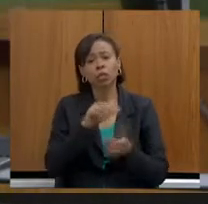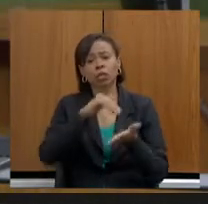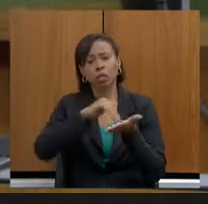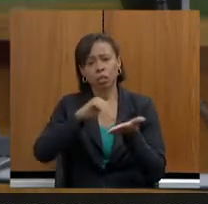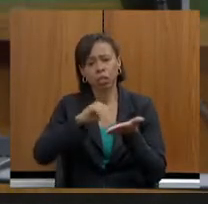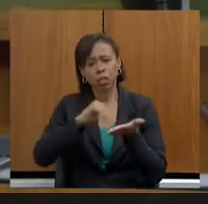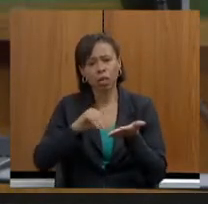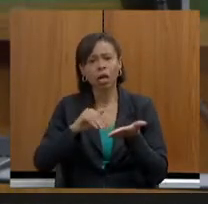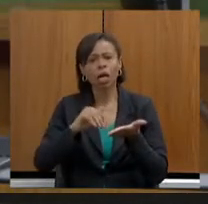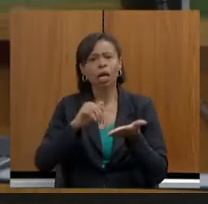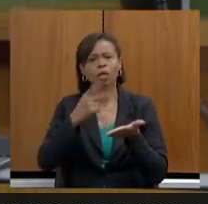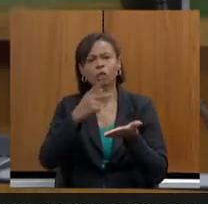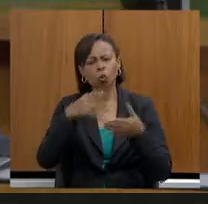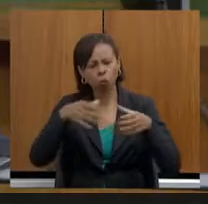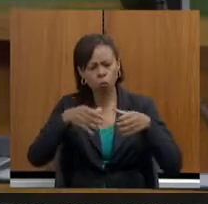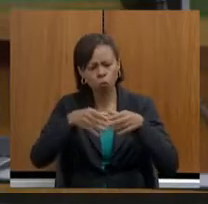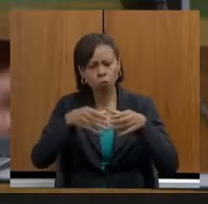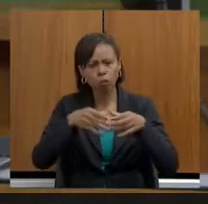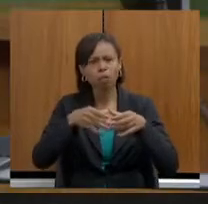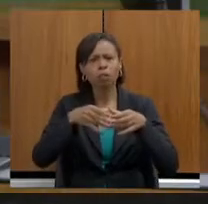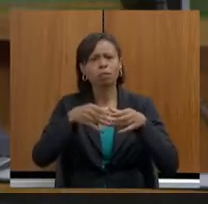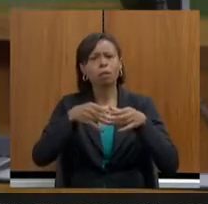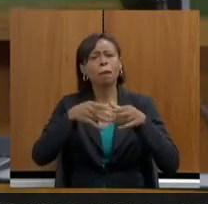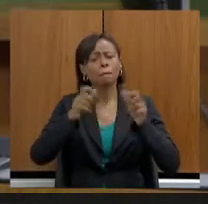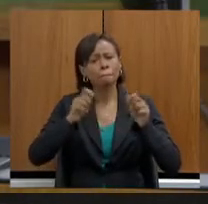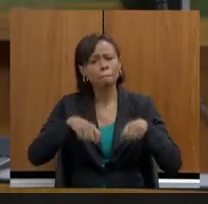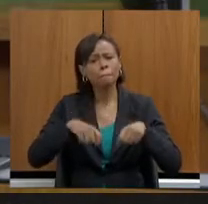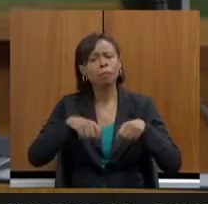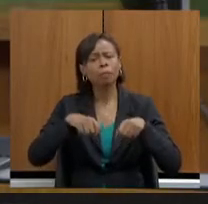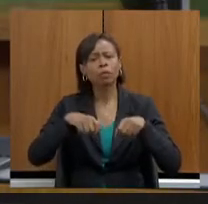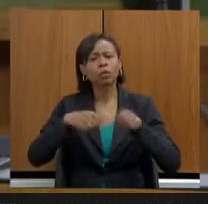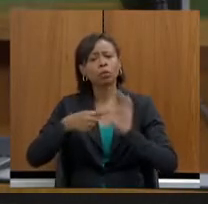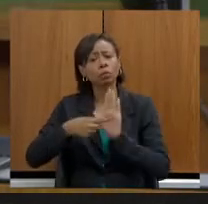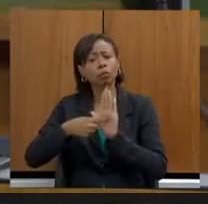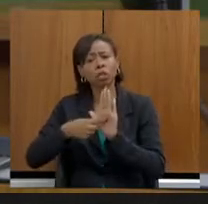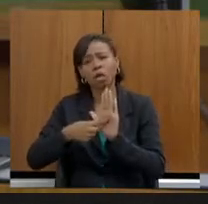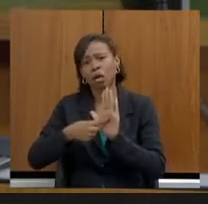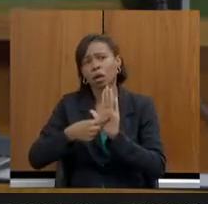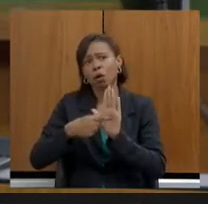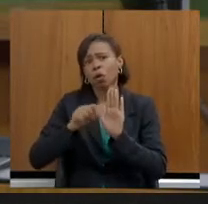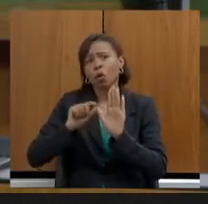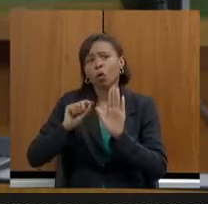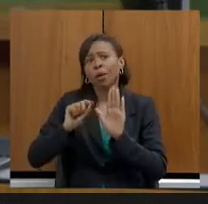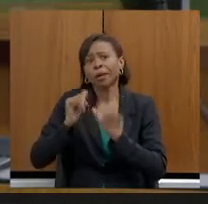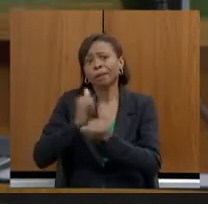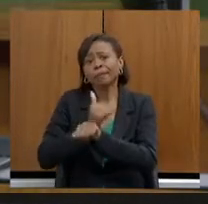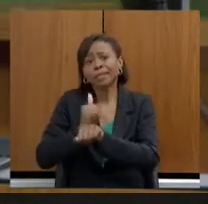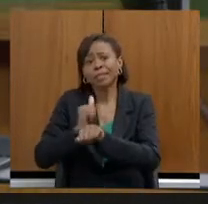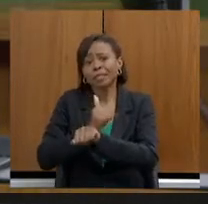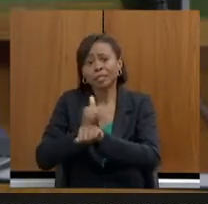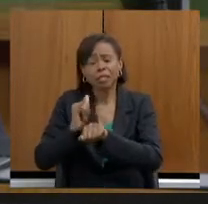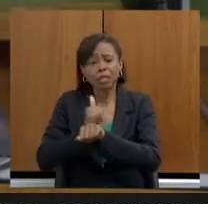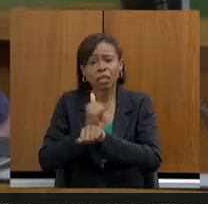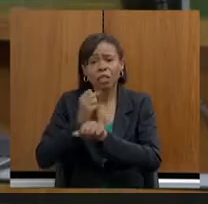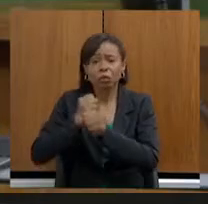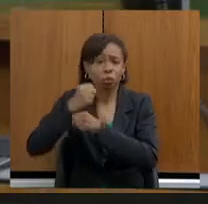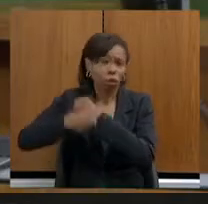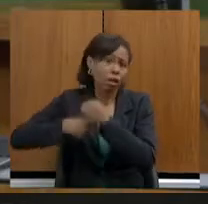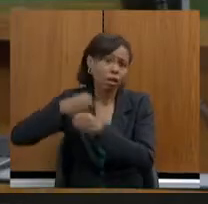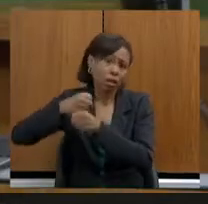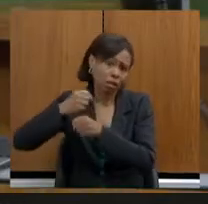ia toda a equipe né possa ter um e a partir do próximo ano uma forma para que a gente